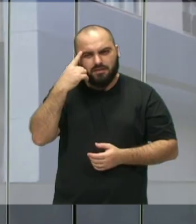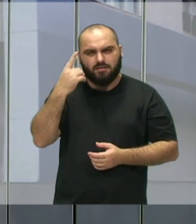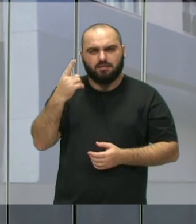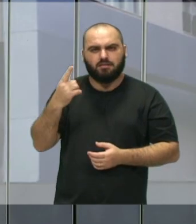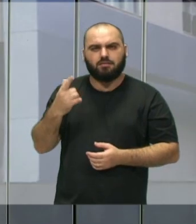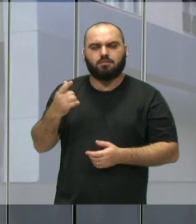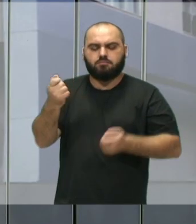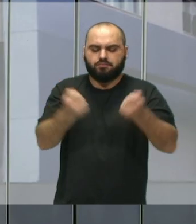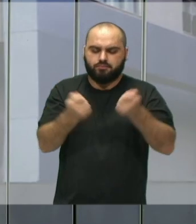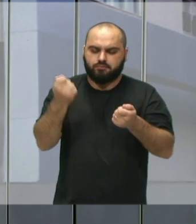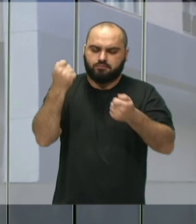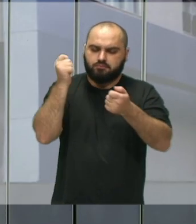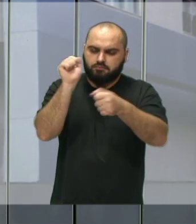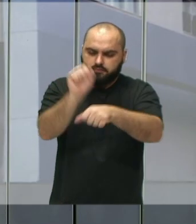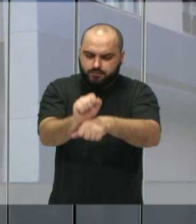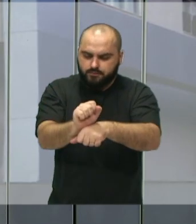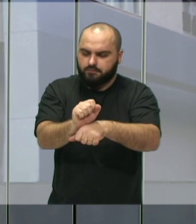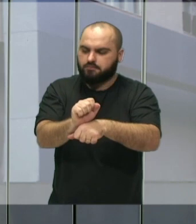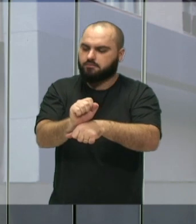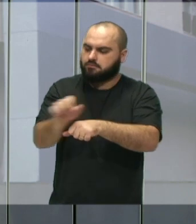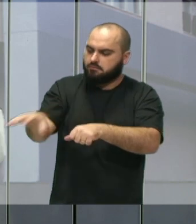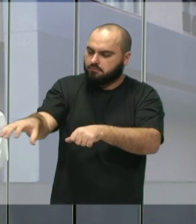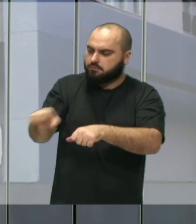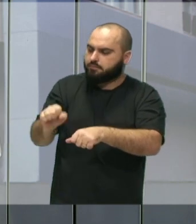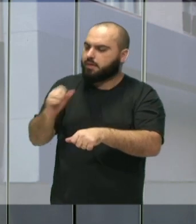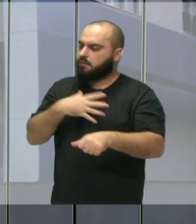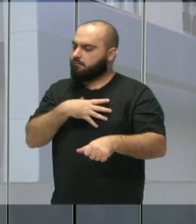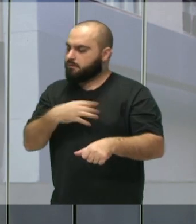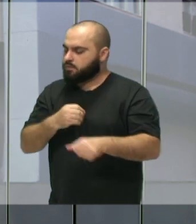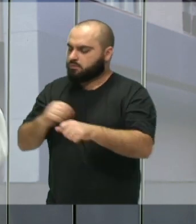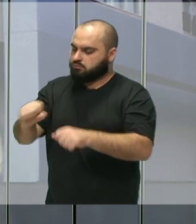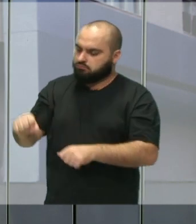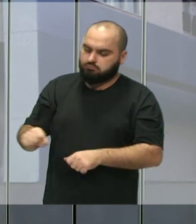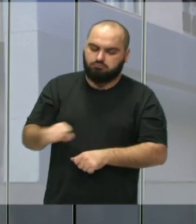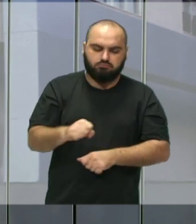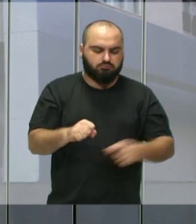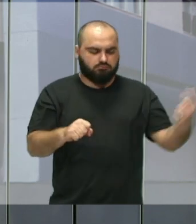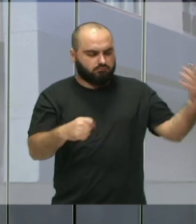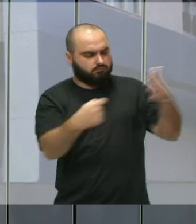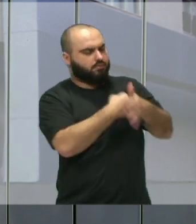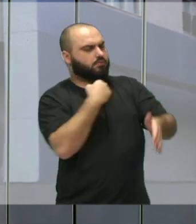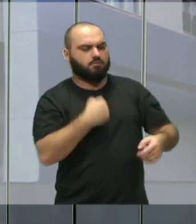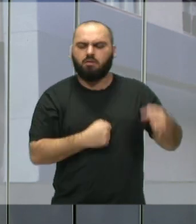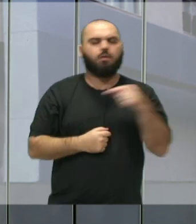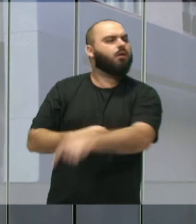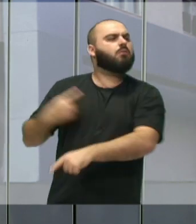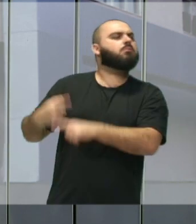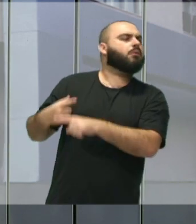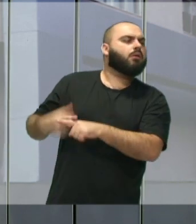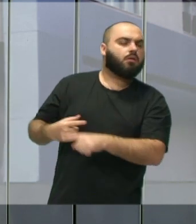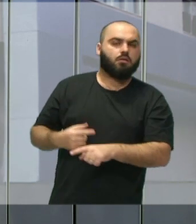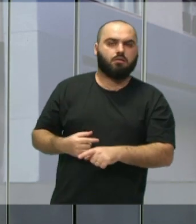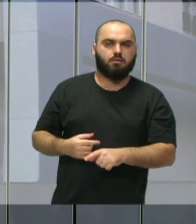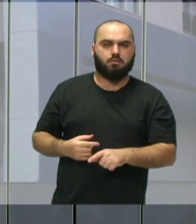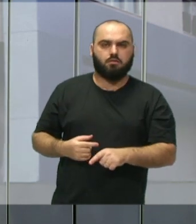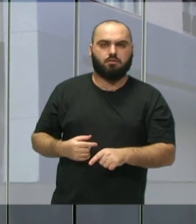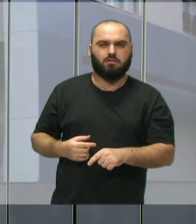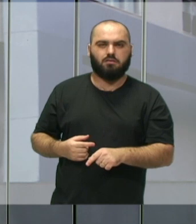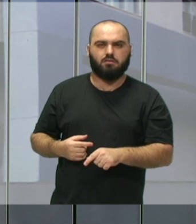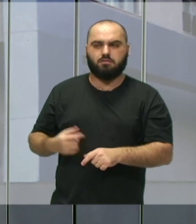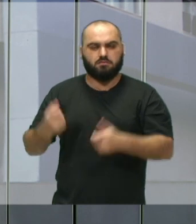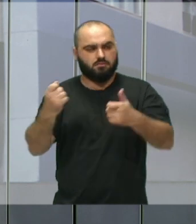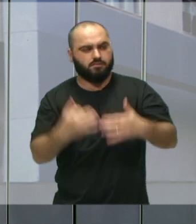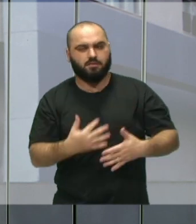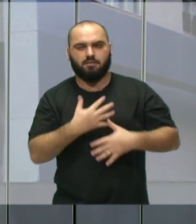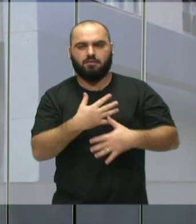filho e você é questionado e até de certa forma confrontado em relação a isso. Então